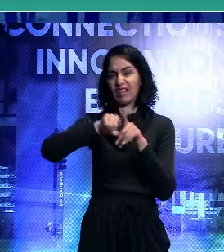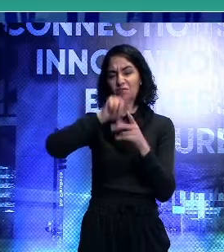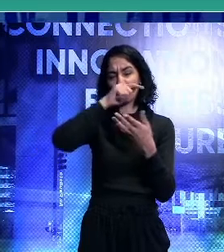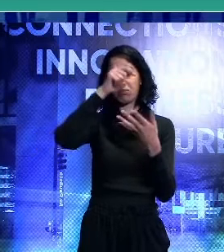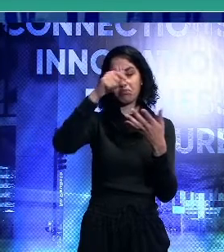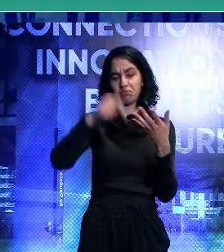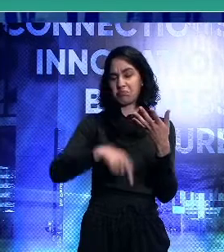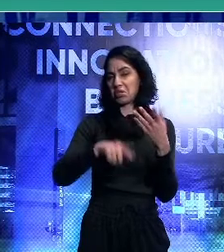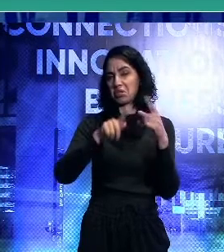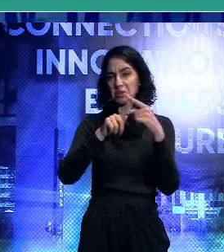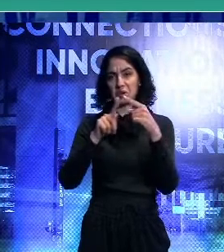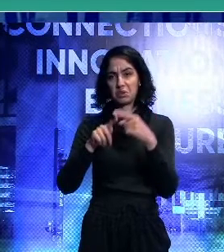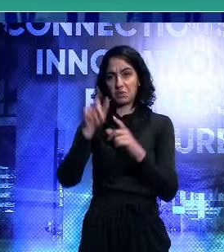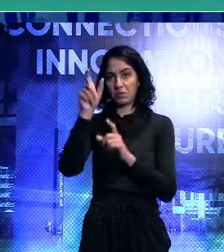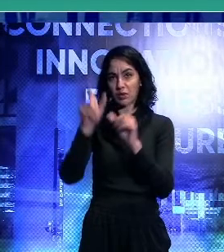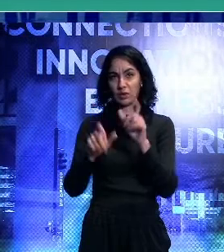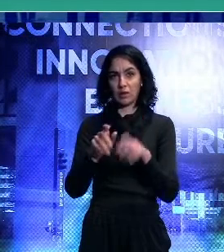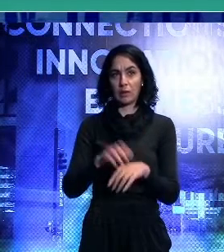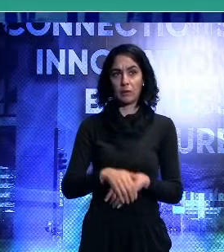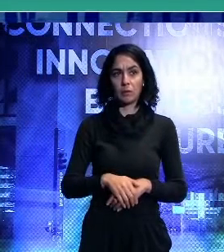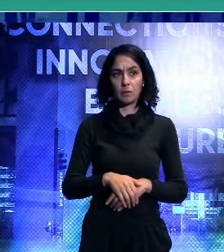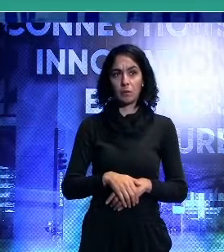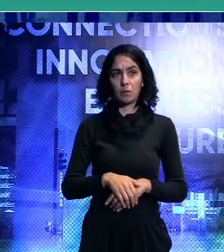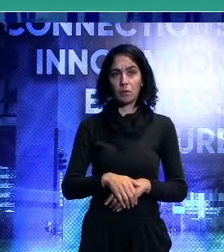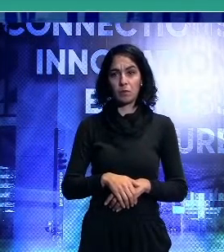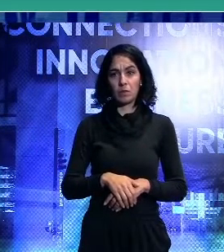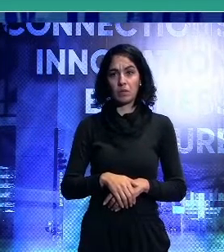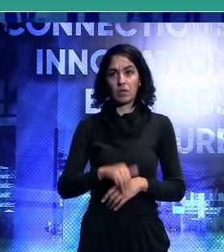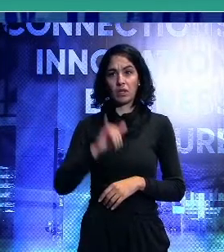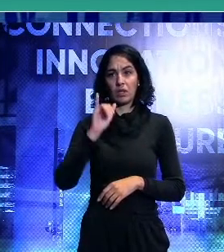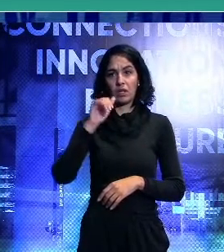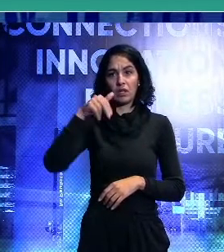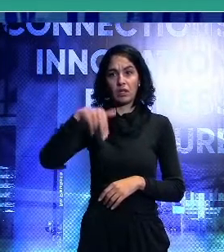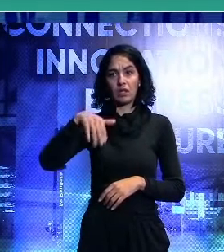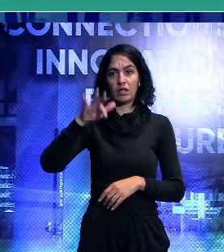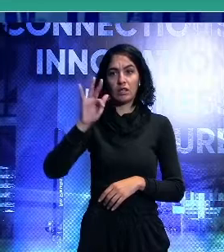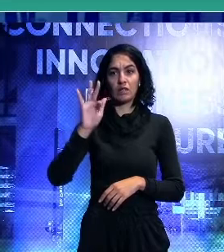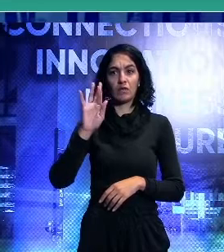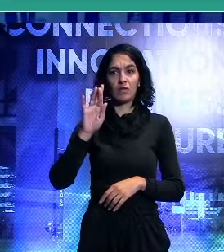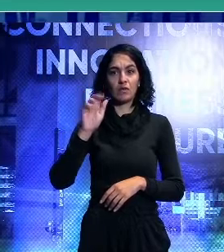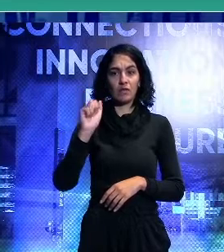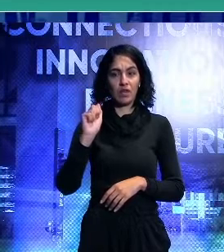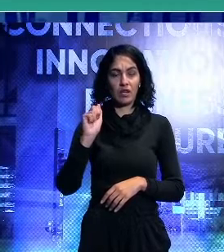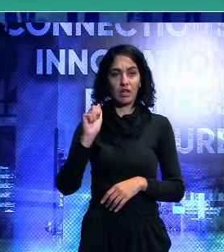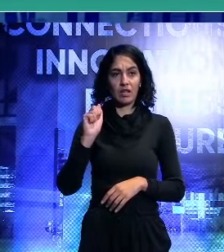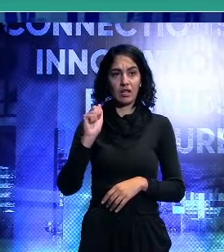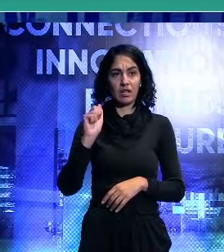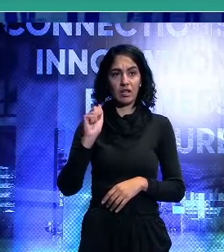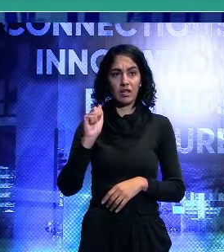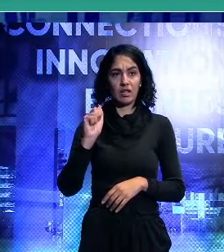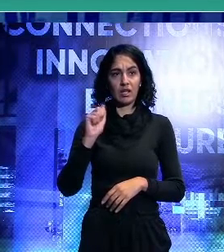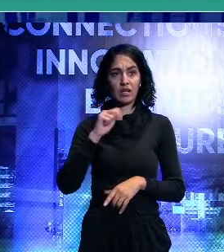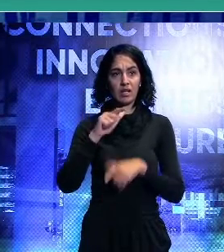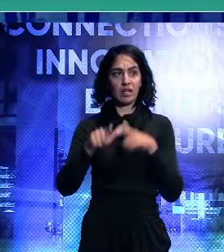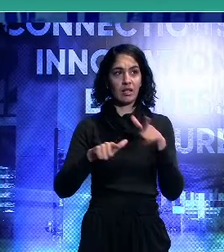Então, eu queria entender um pouco mais. Quem que é de infra? E quem trabalha? Quem é de dev?